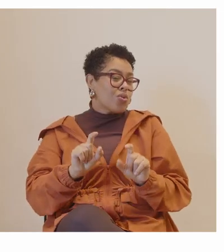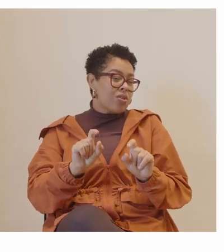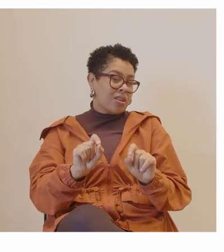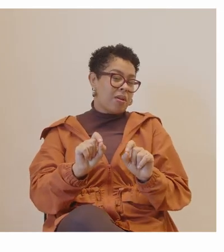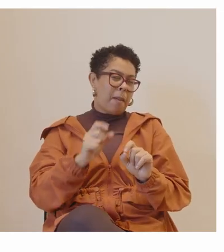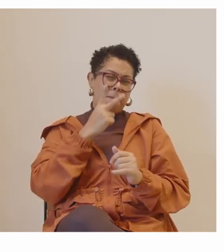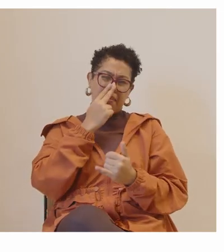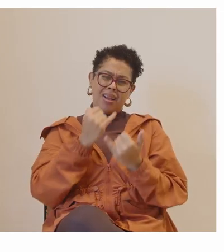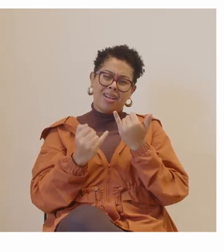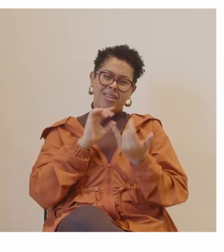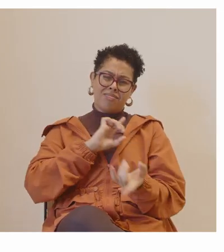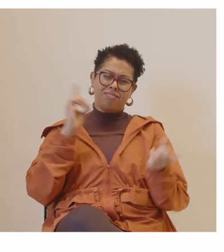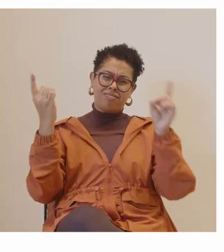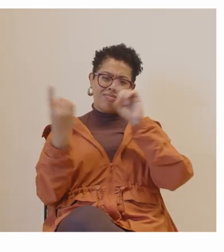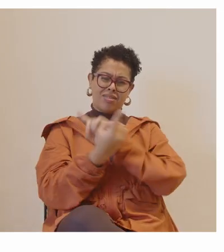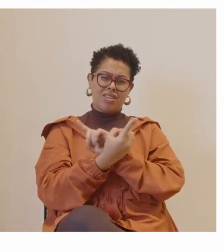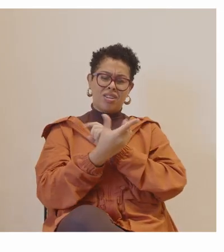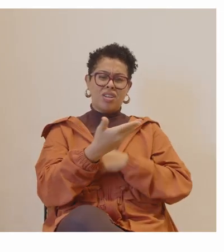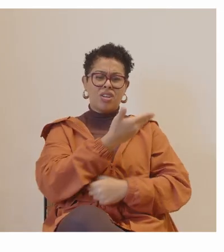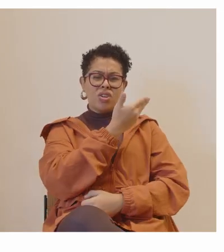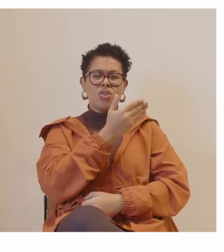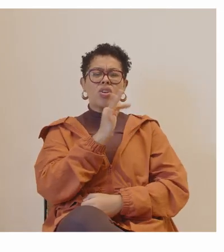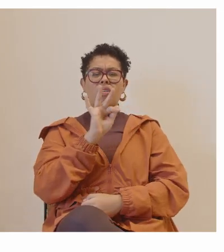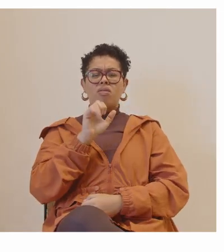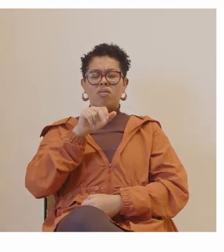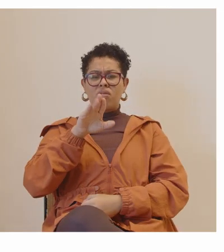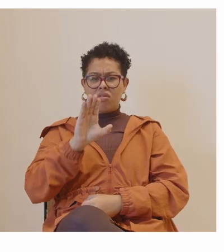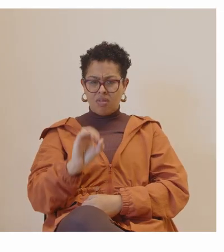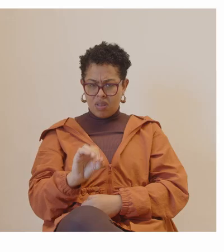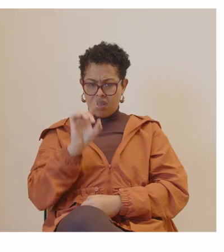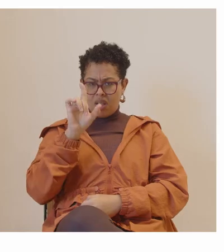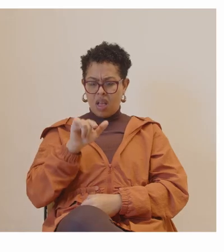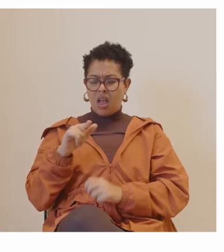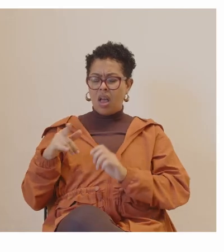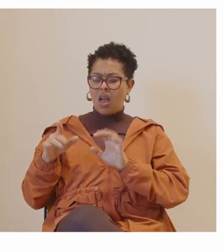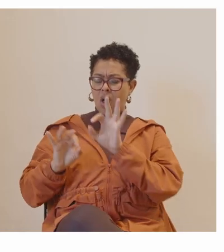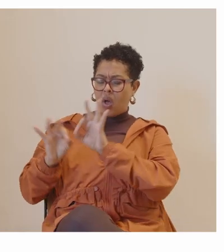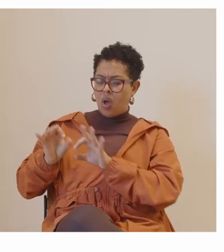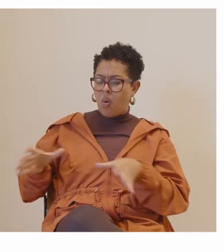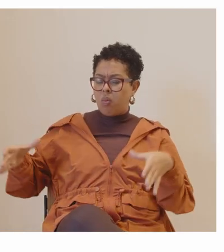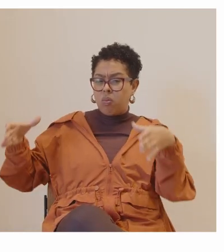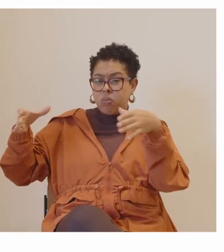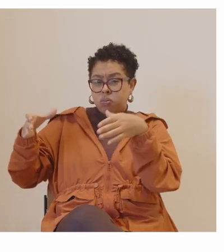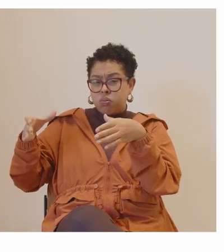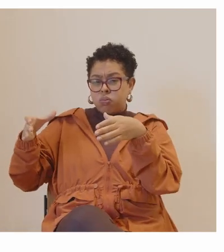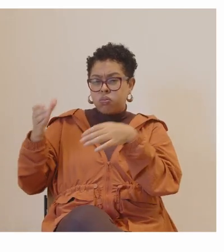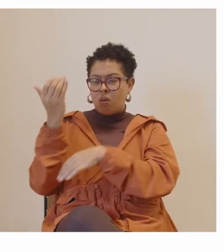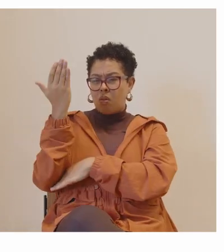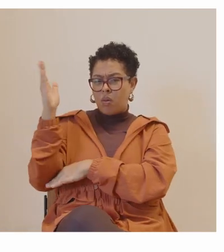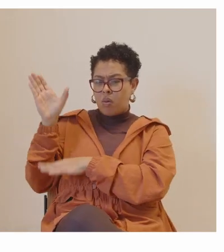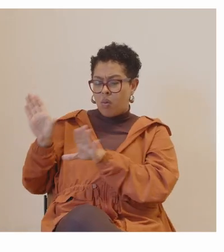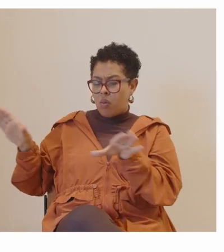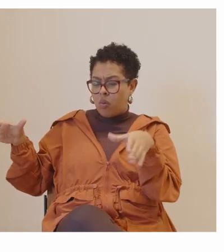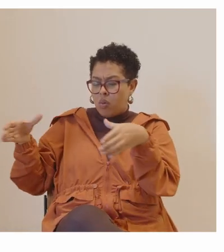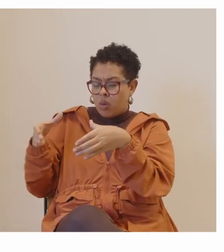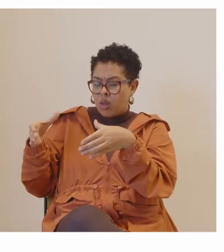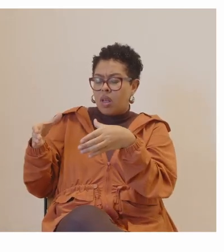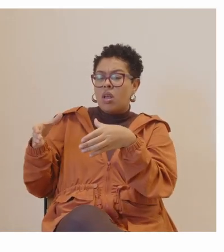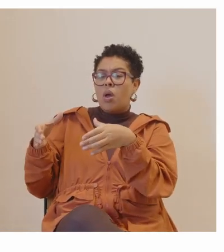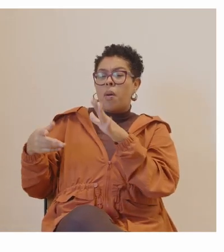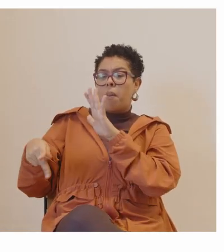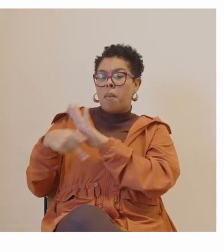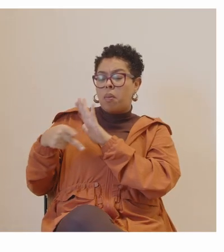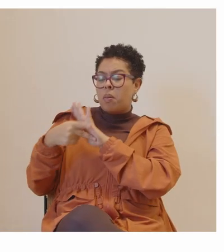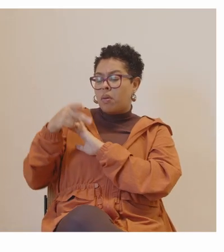pouco contraditórias, porque o choupo de feno ele é uma estrutura criada pelos camponeses da região de Giverny, não só da região de Giverny, mas em outras